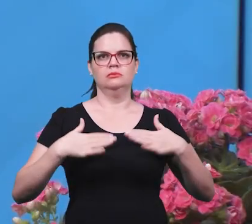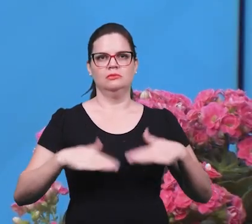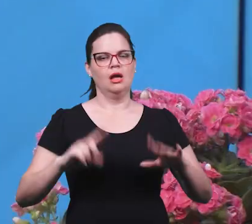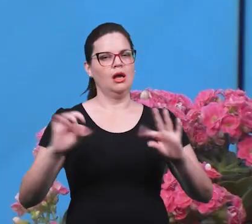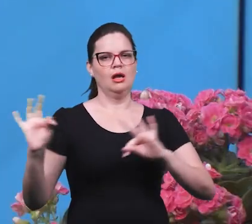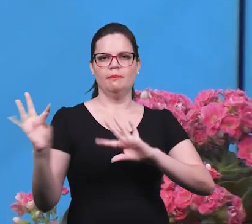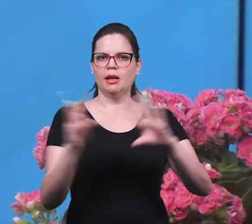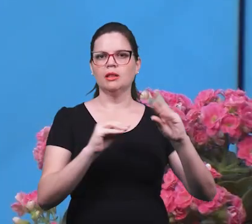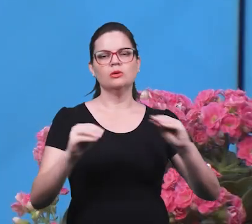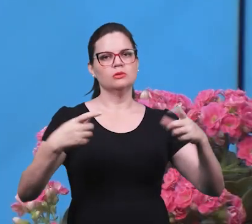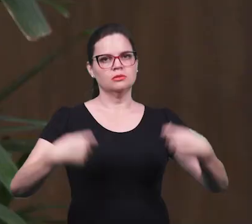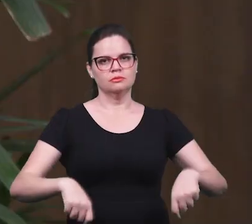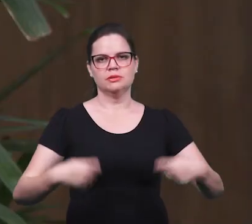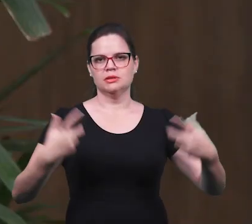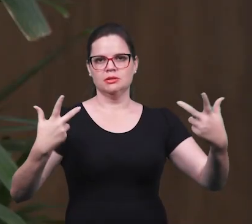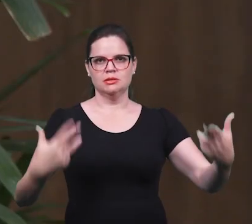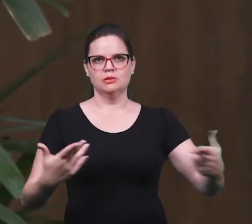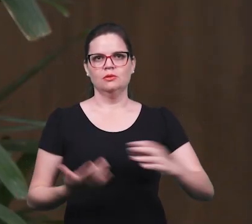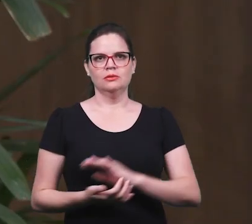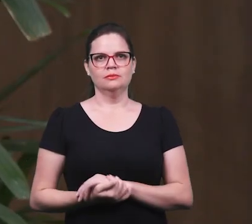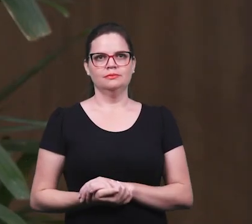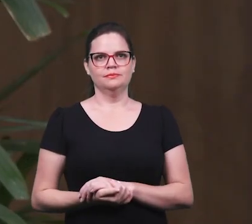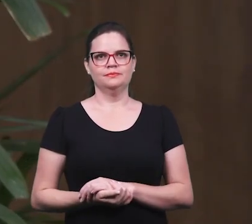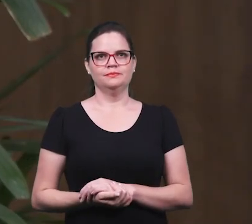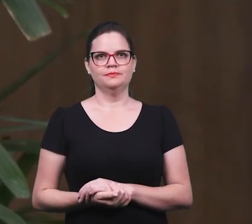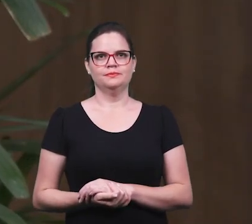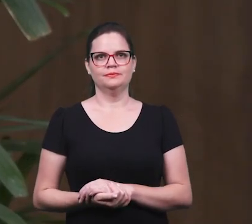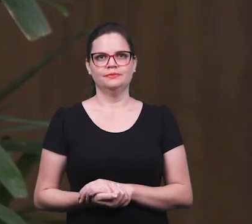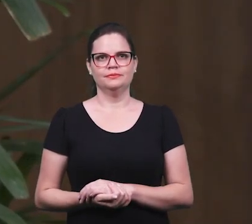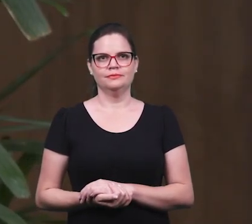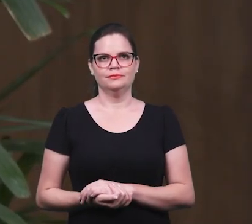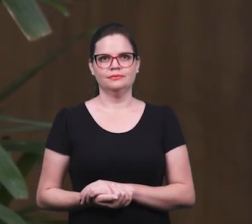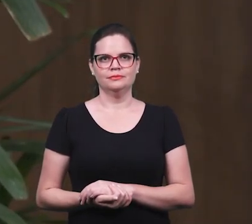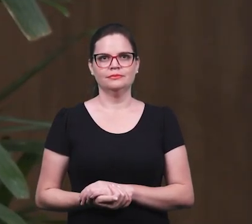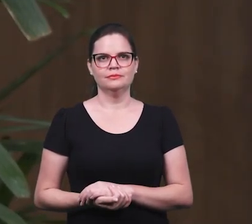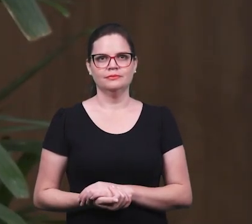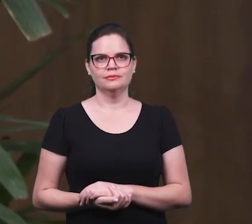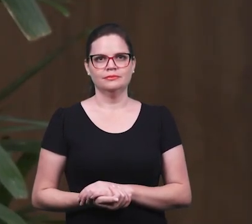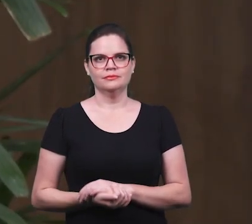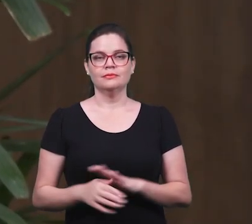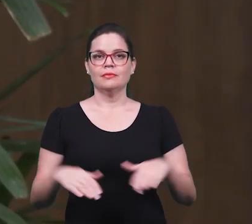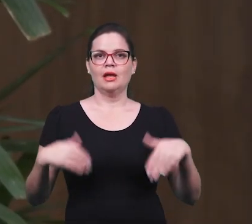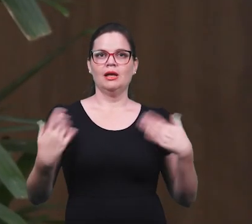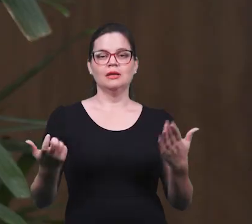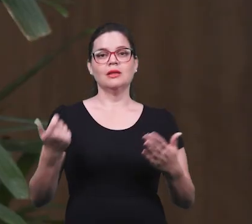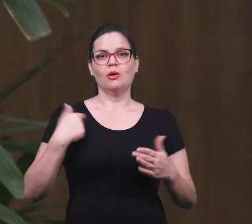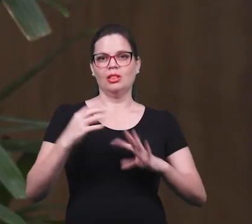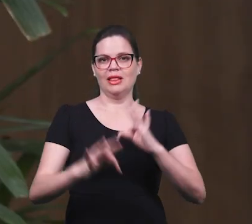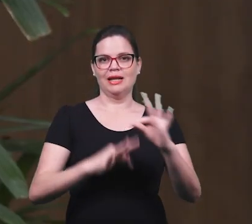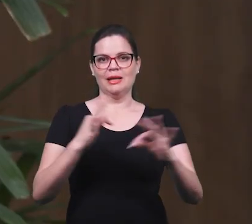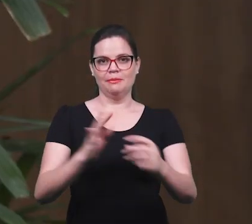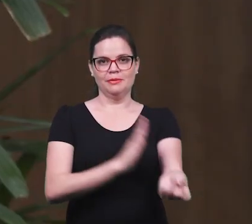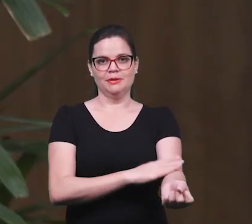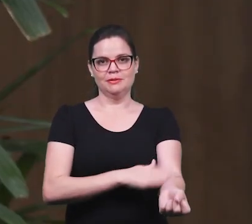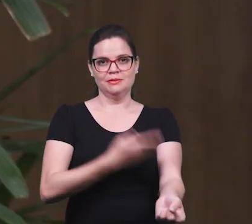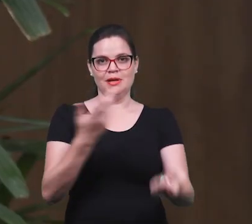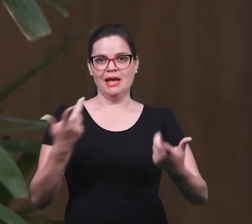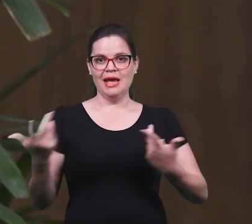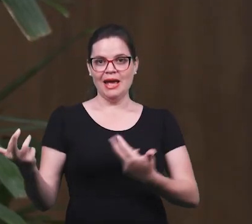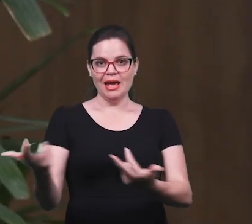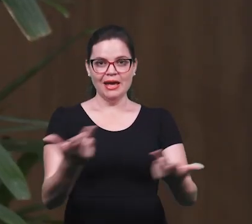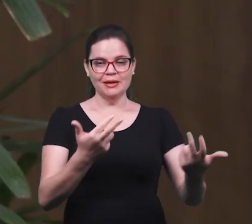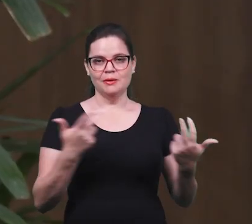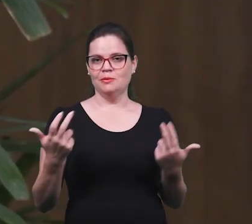para todos. Ah, entendi. Então o tratamento, de hipertensão não é igual para todos. Não, de forma E alguma. existem